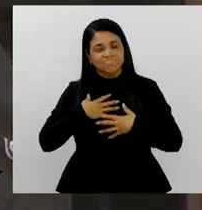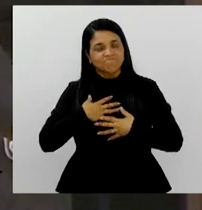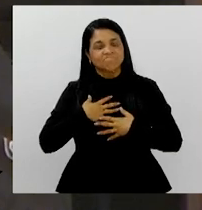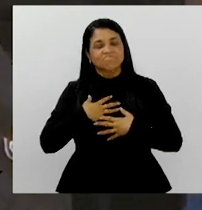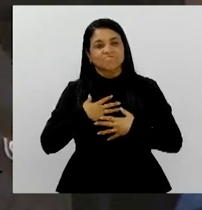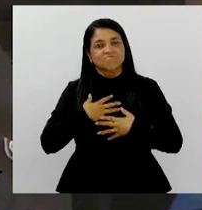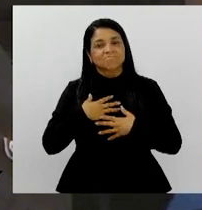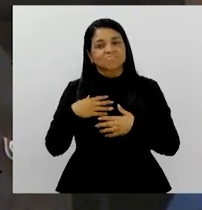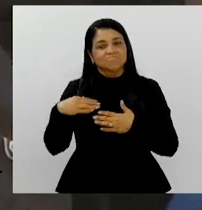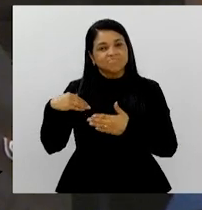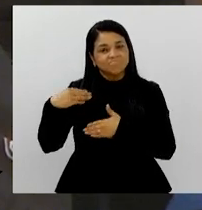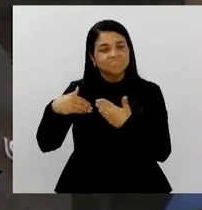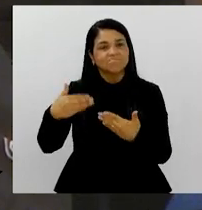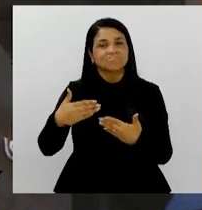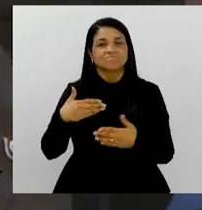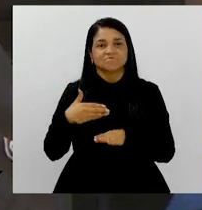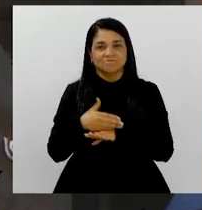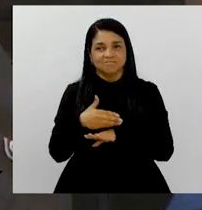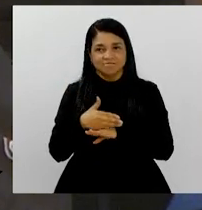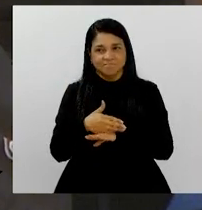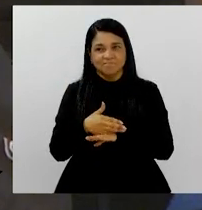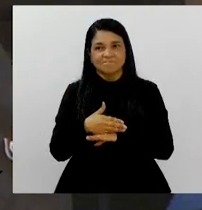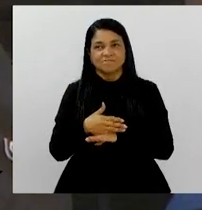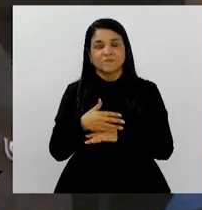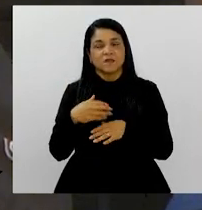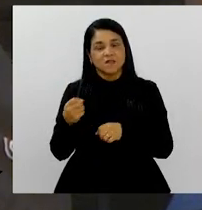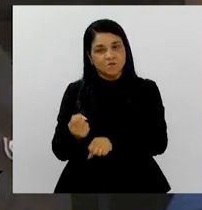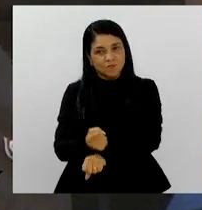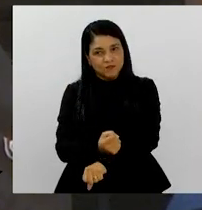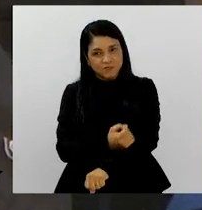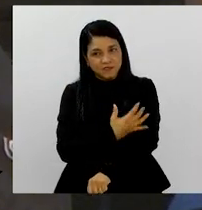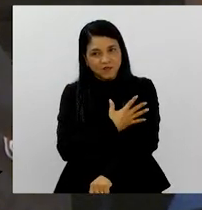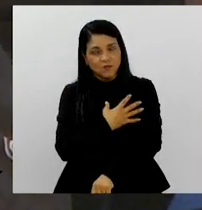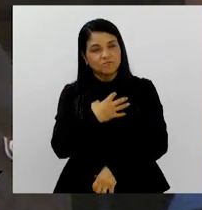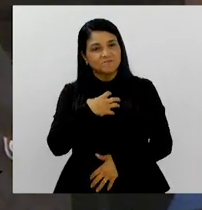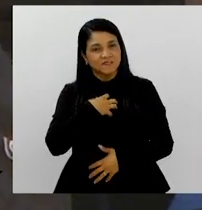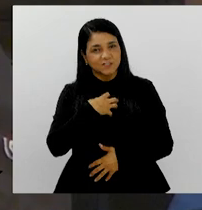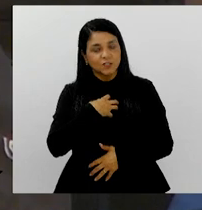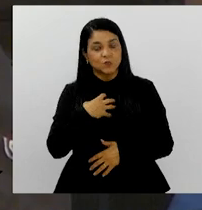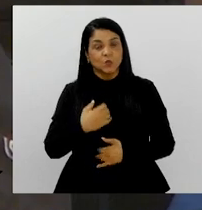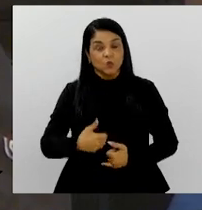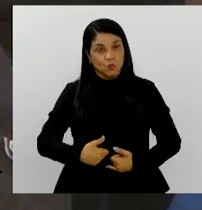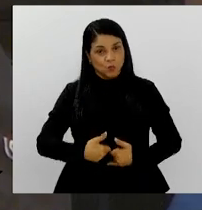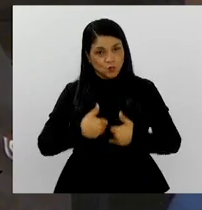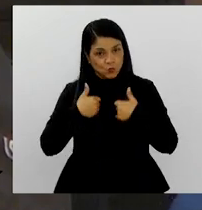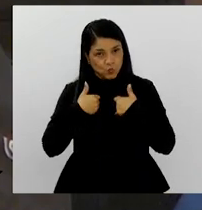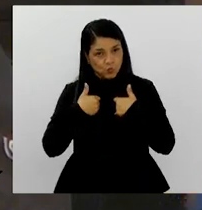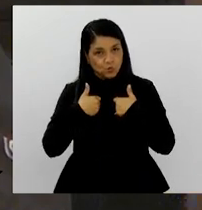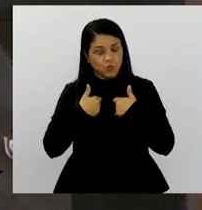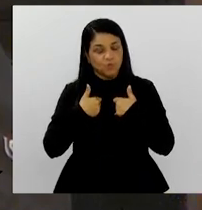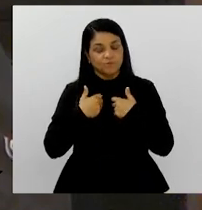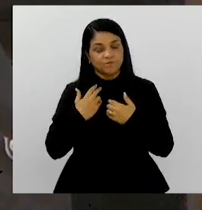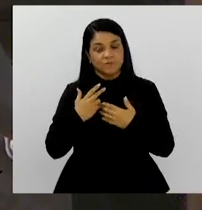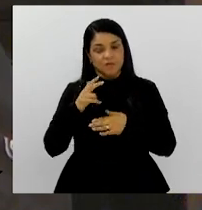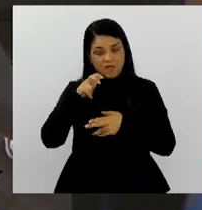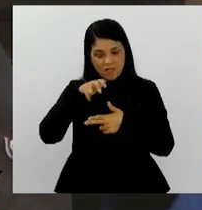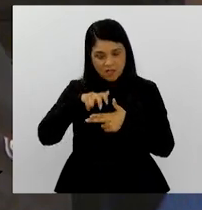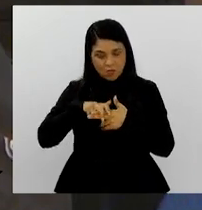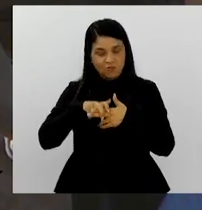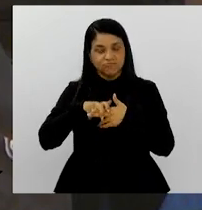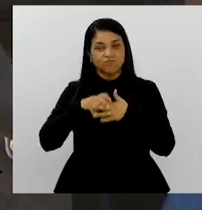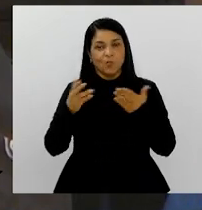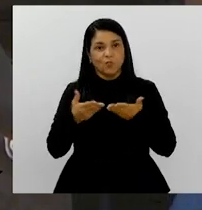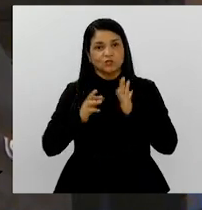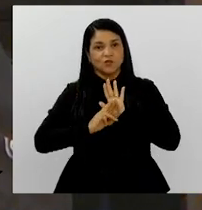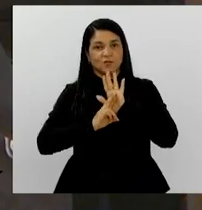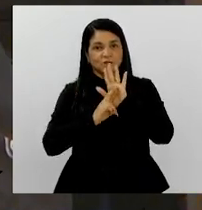desse processo também. Então, é com muita emoção, é com muito orgulho que eu estou aqui representando o secretário